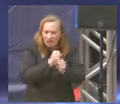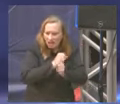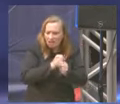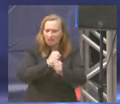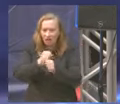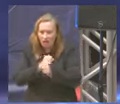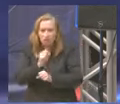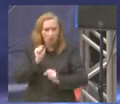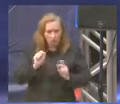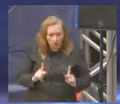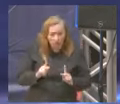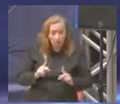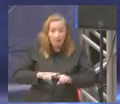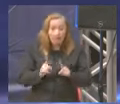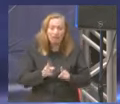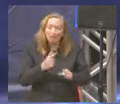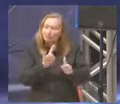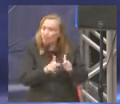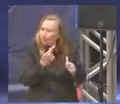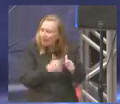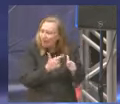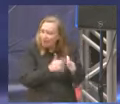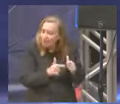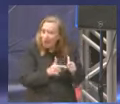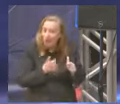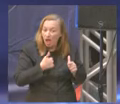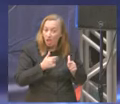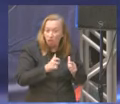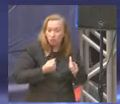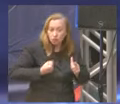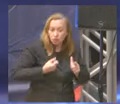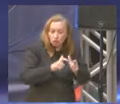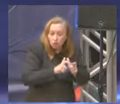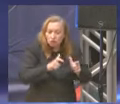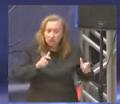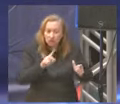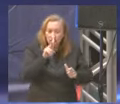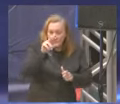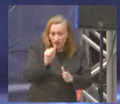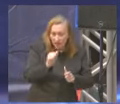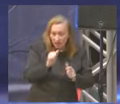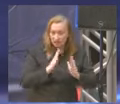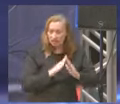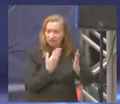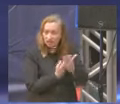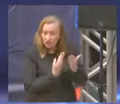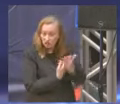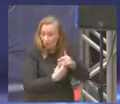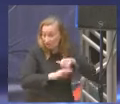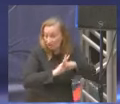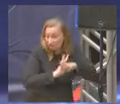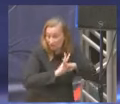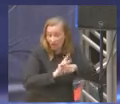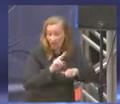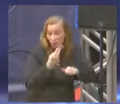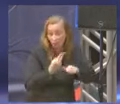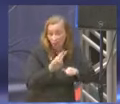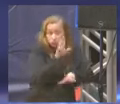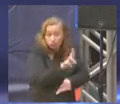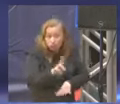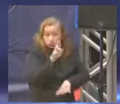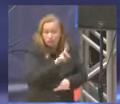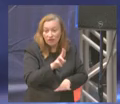ok? Mas o problema é, eu aumento as vagas na escola, seja técnica, seja no nível superior